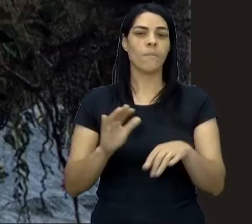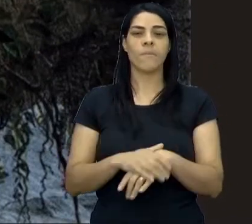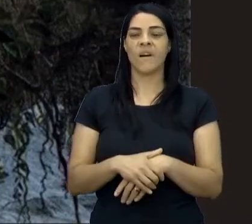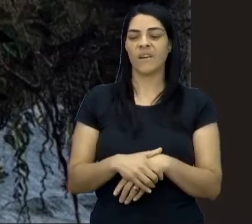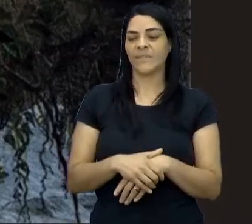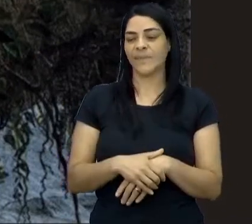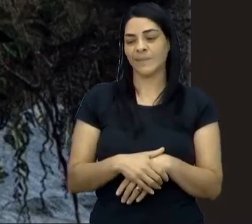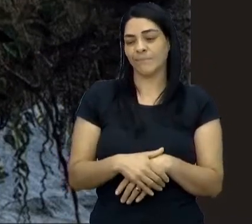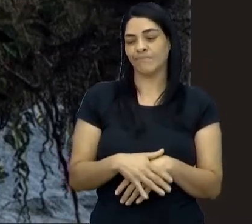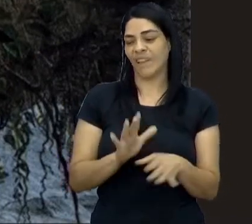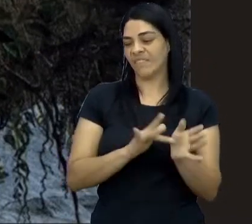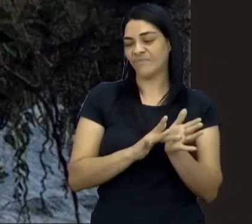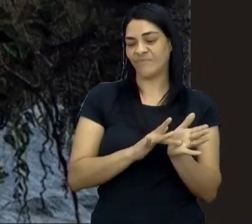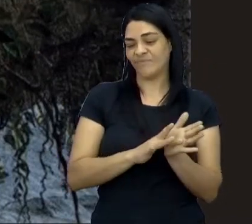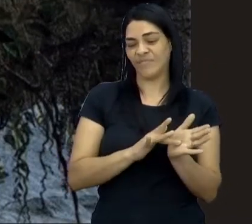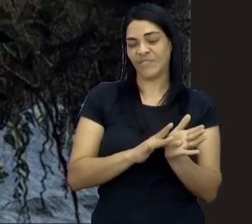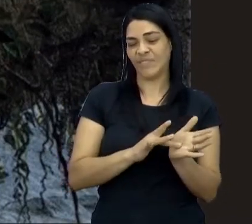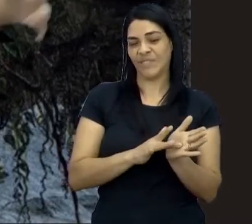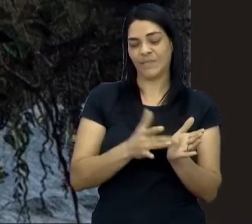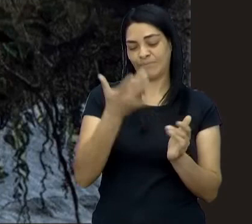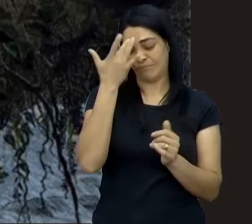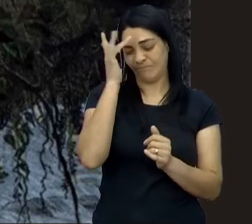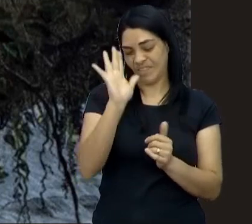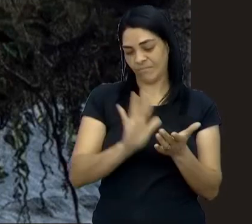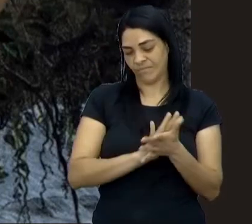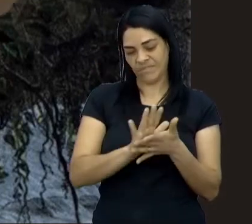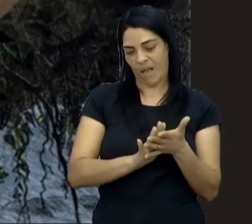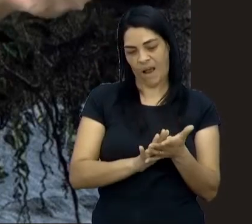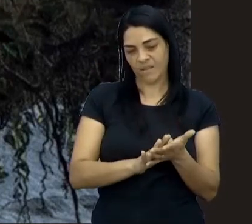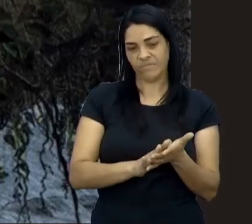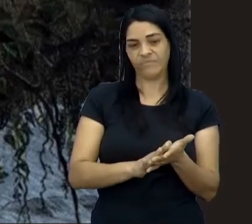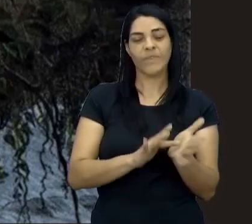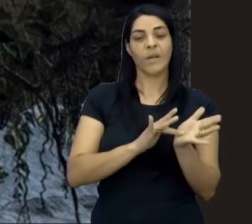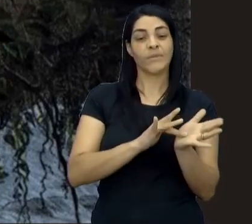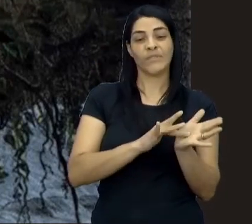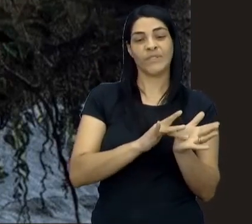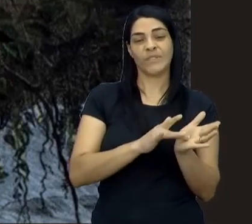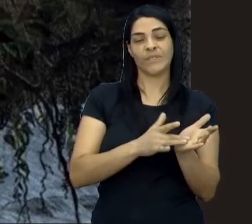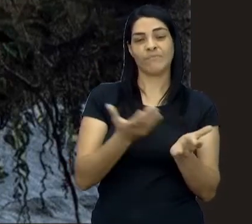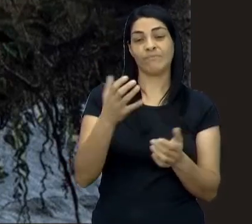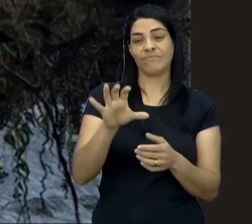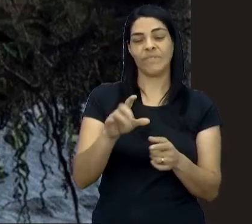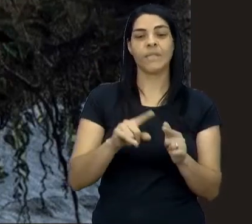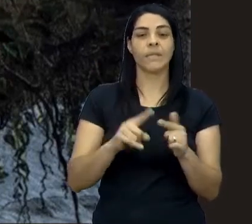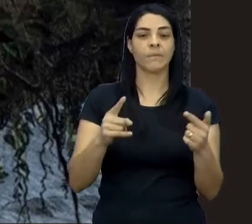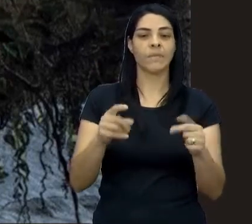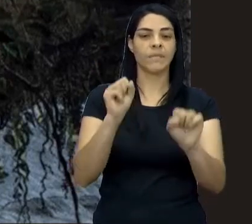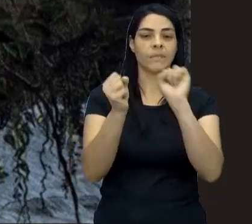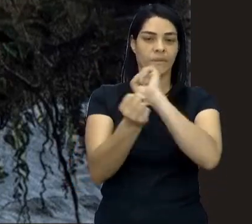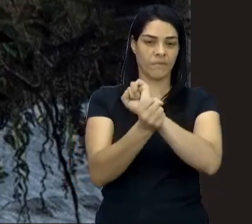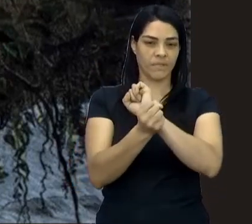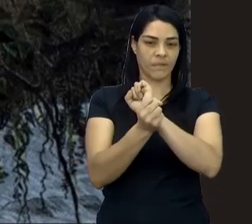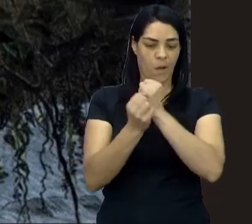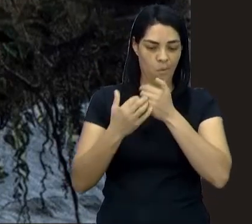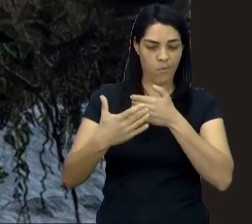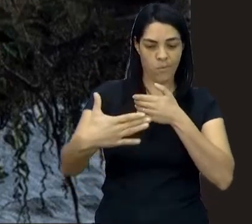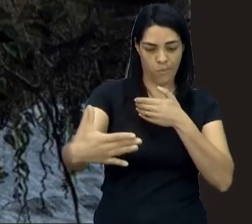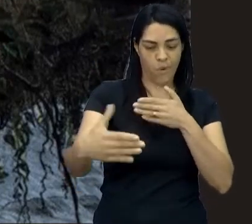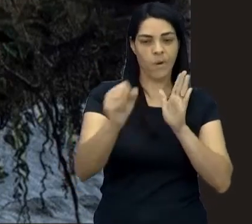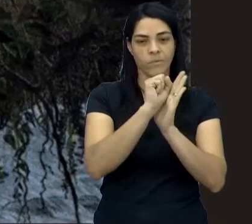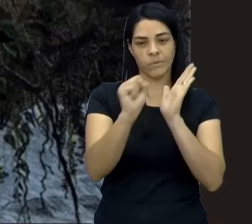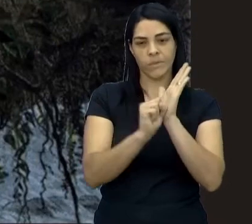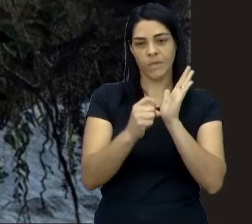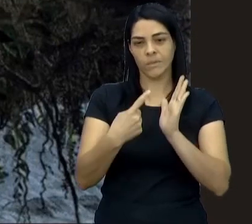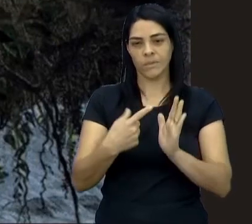vistas grossas e a escravização dos indígenas muitas vezes continuou aí até mesmo aí no século 19